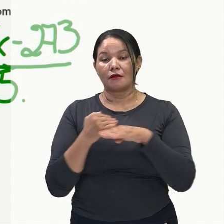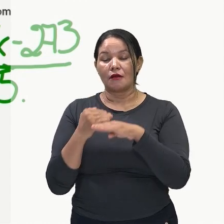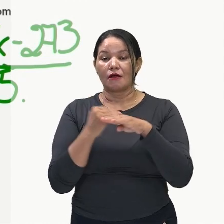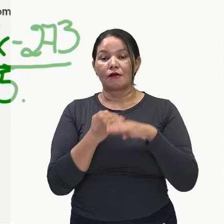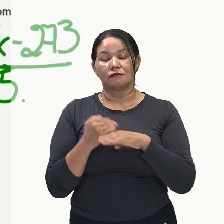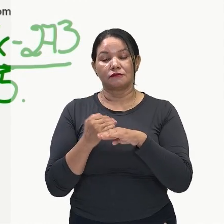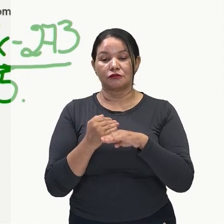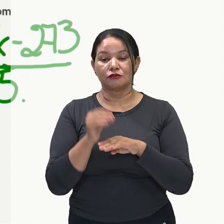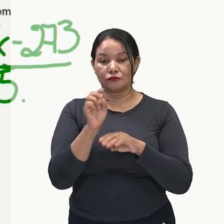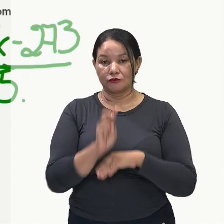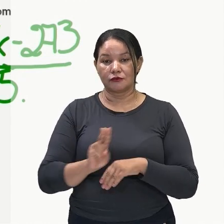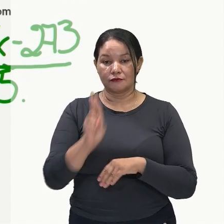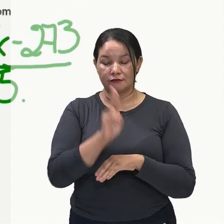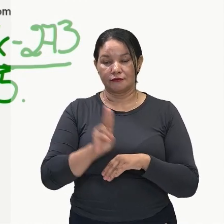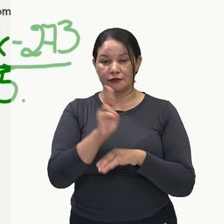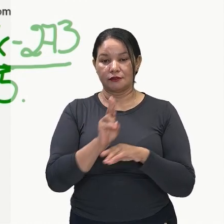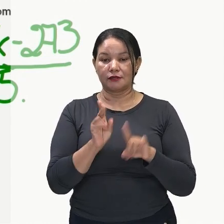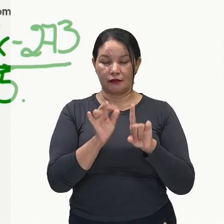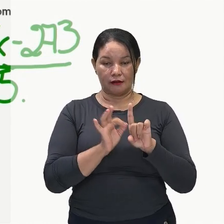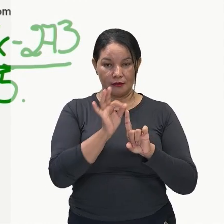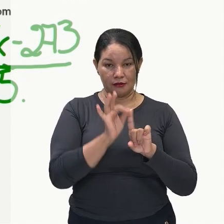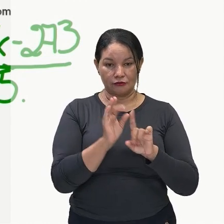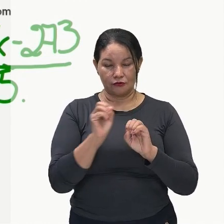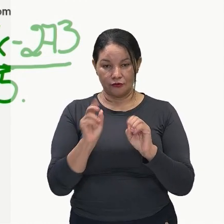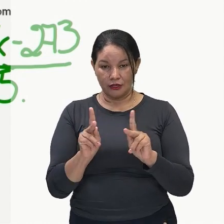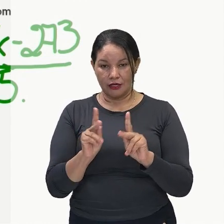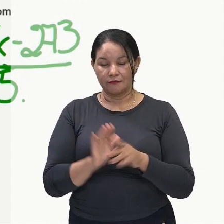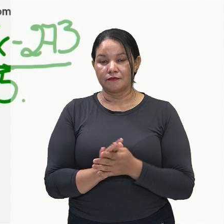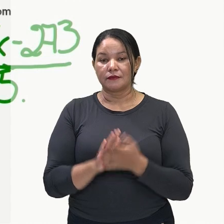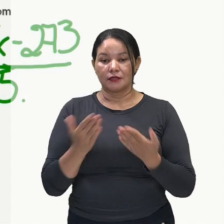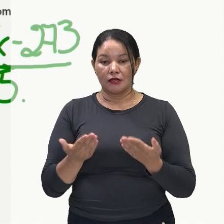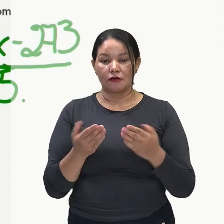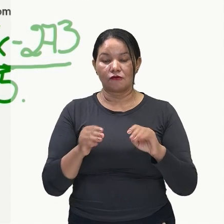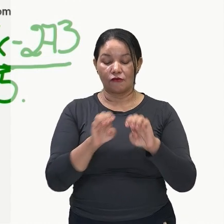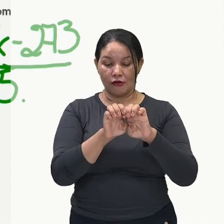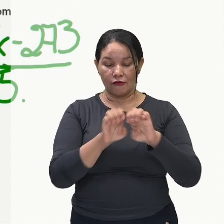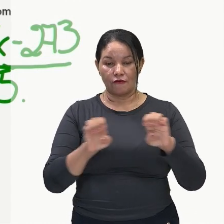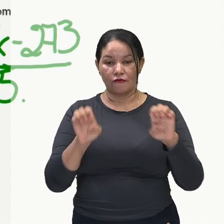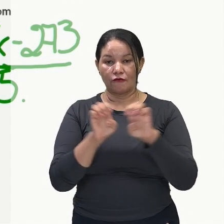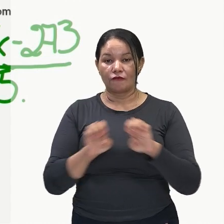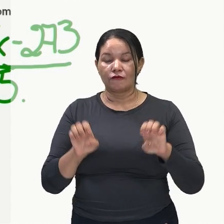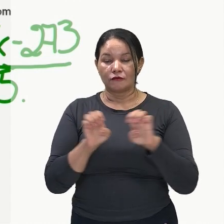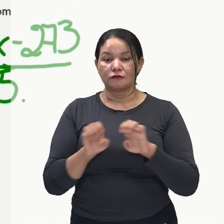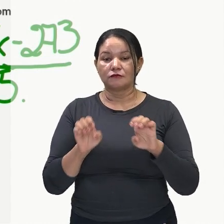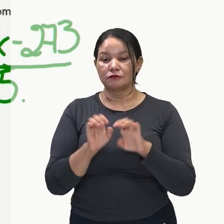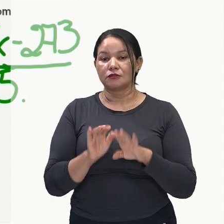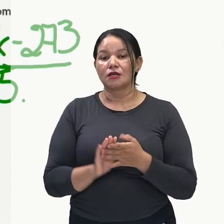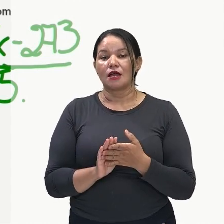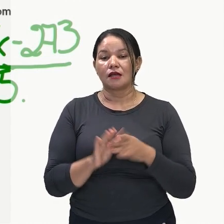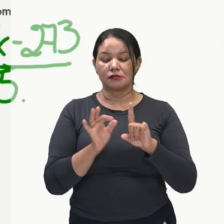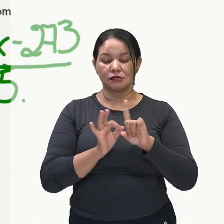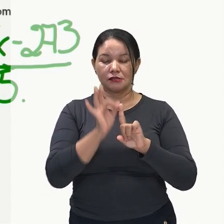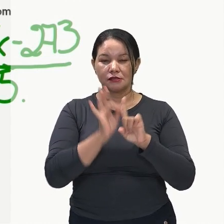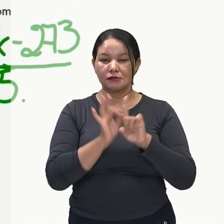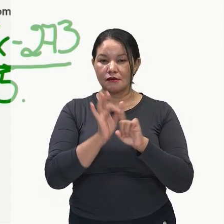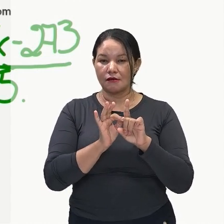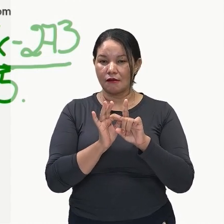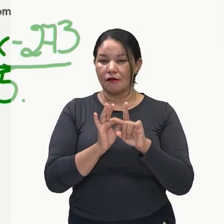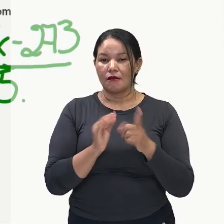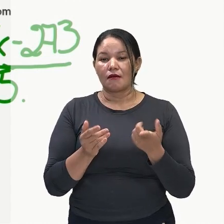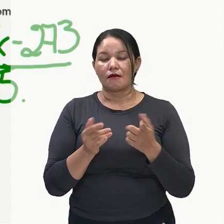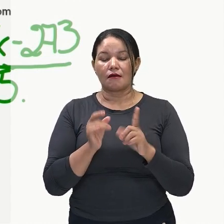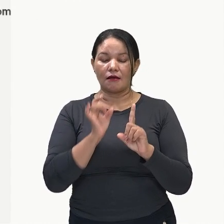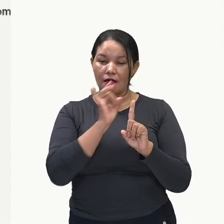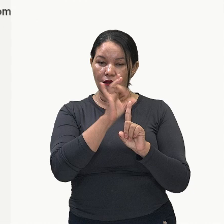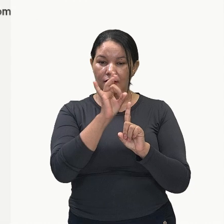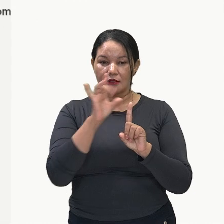as formas utilizadas para essa conversão, né, das escalas termométricas,